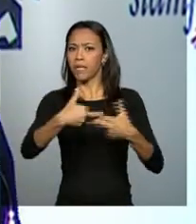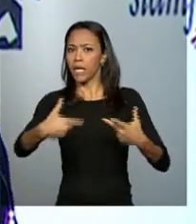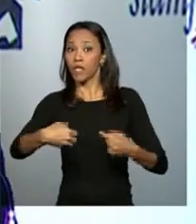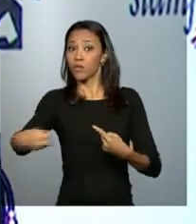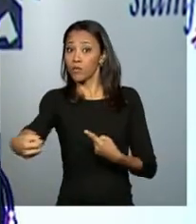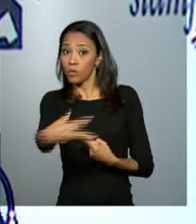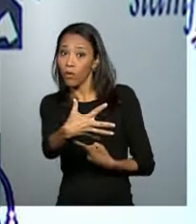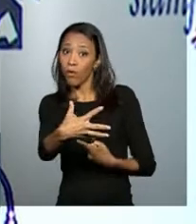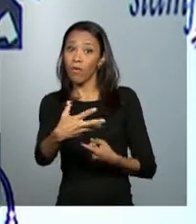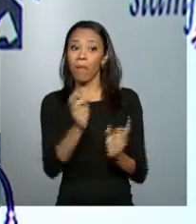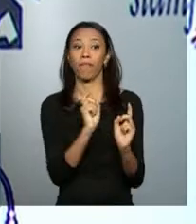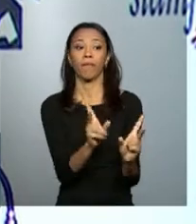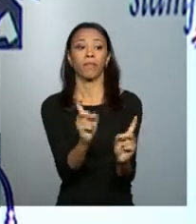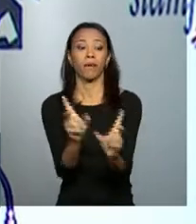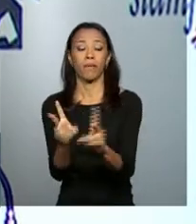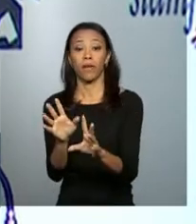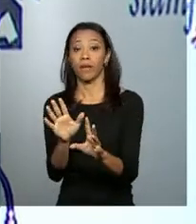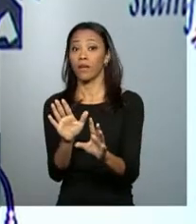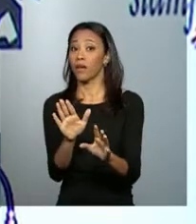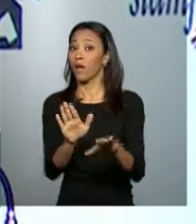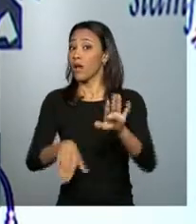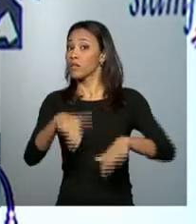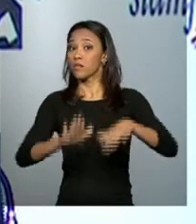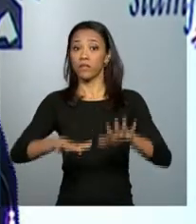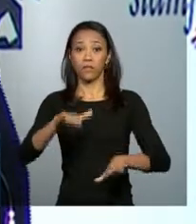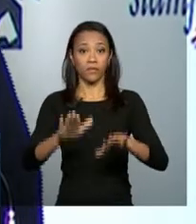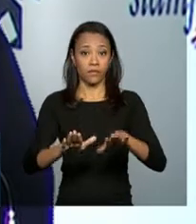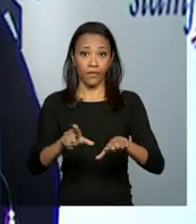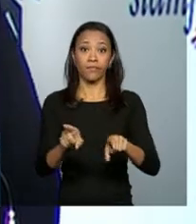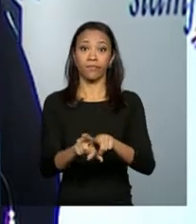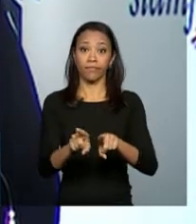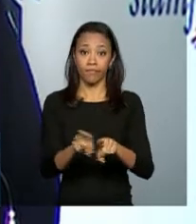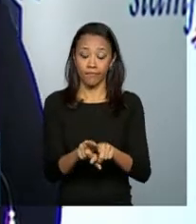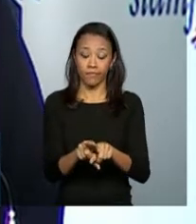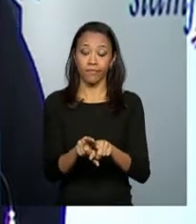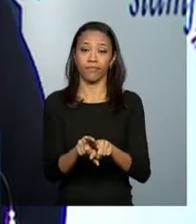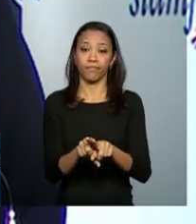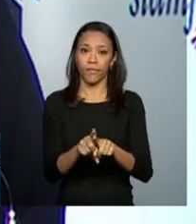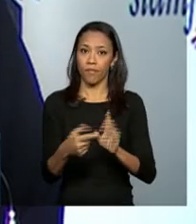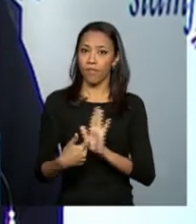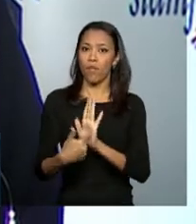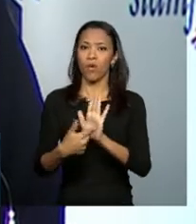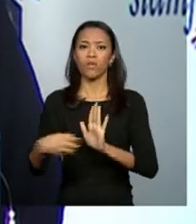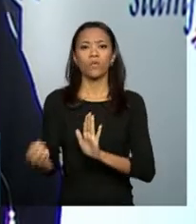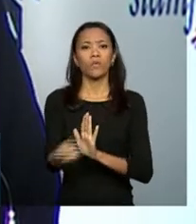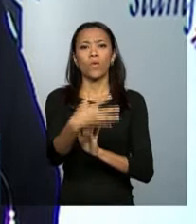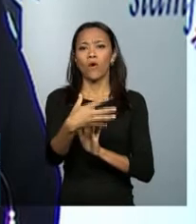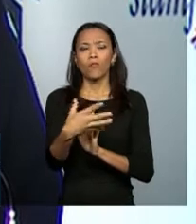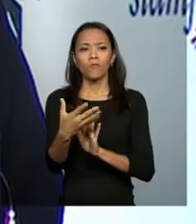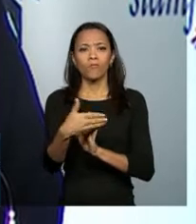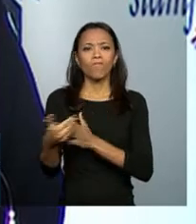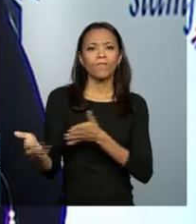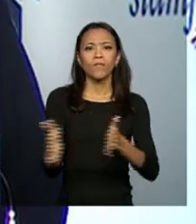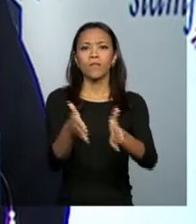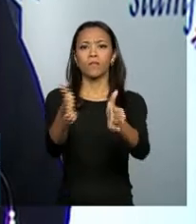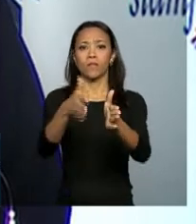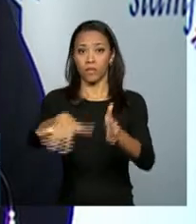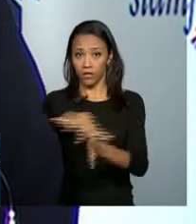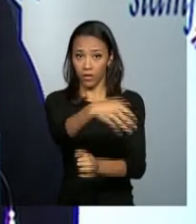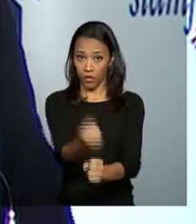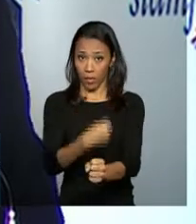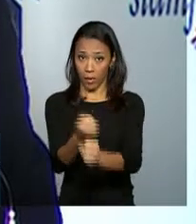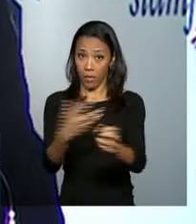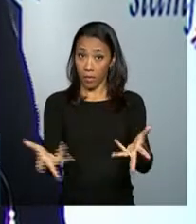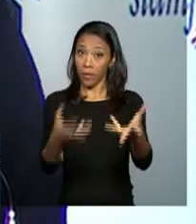e serviços que muitas vezes também apontam novos caminhos, como é o caso de todos